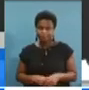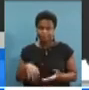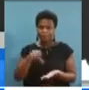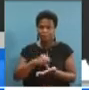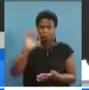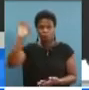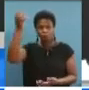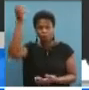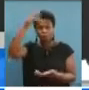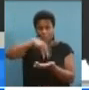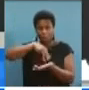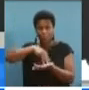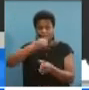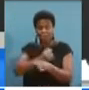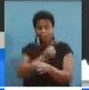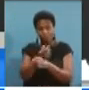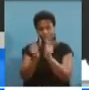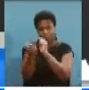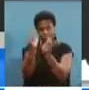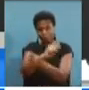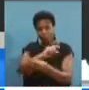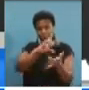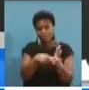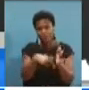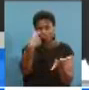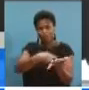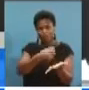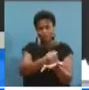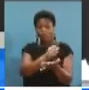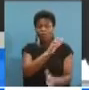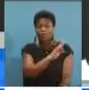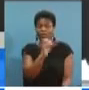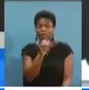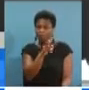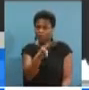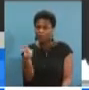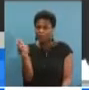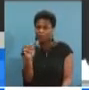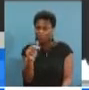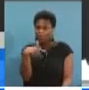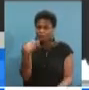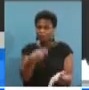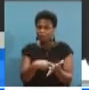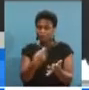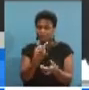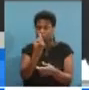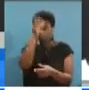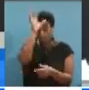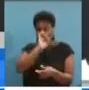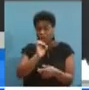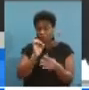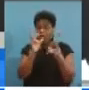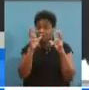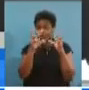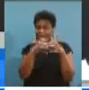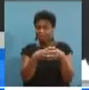E o Centro Cultural do Mindelo vai ser requalificado. O projeto é orçado em cerca de 40 mil contos e será financiado pelo governo. O mote